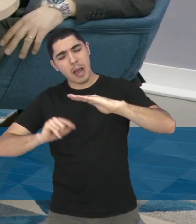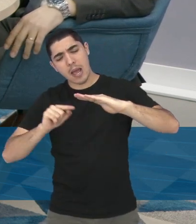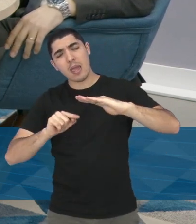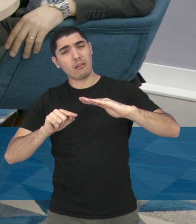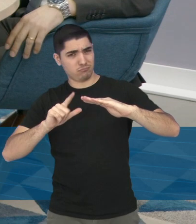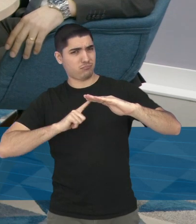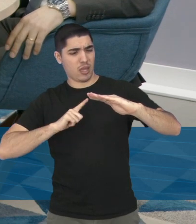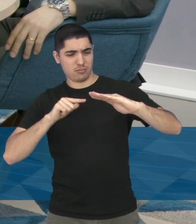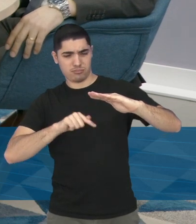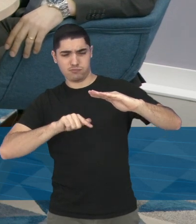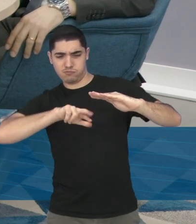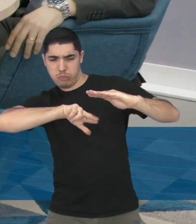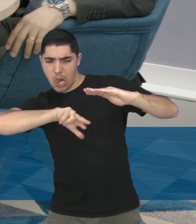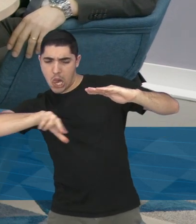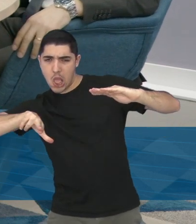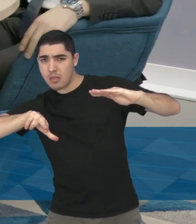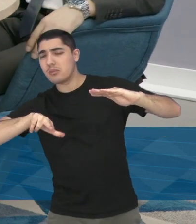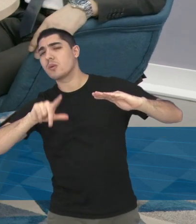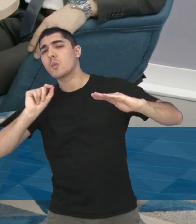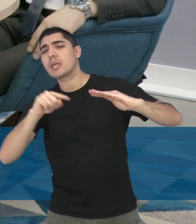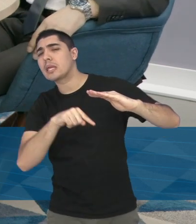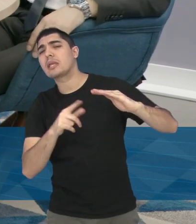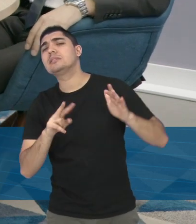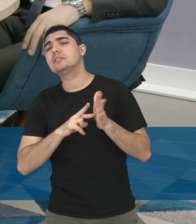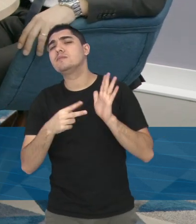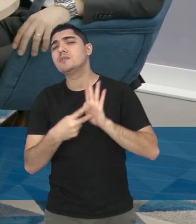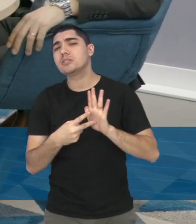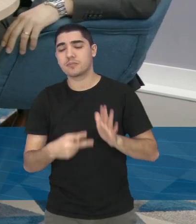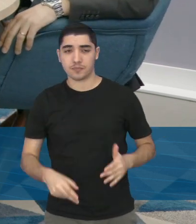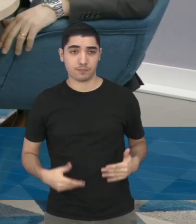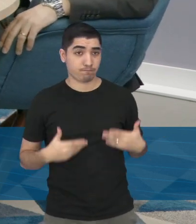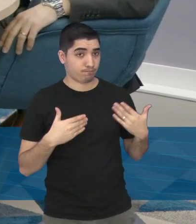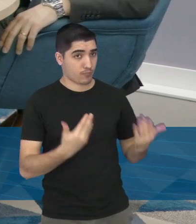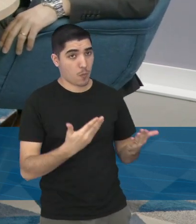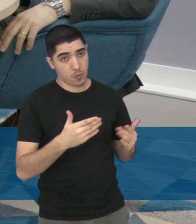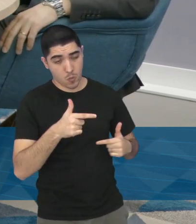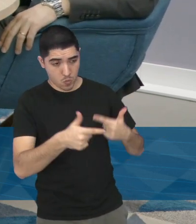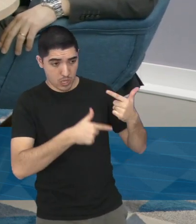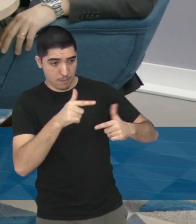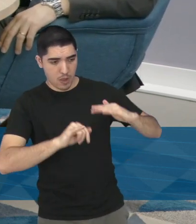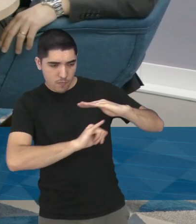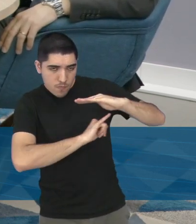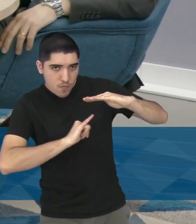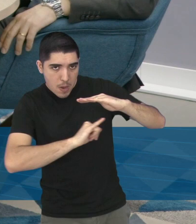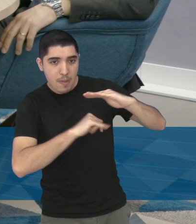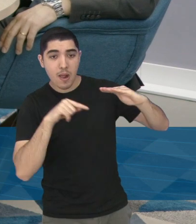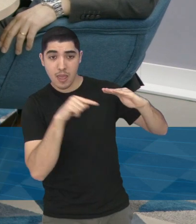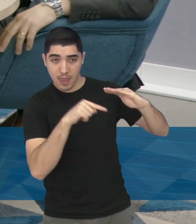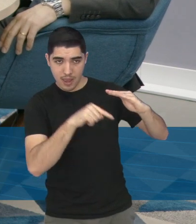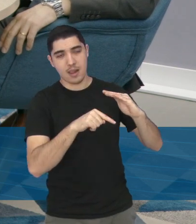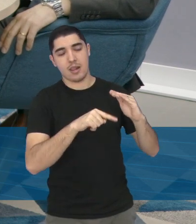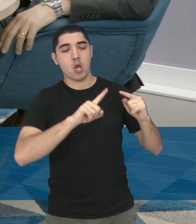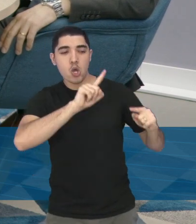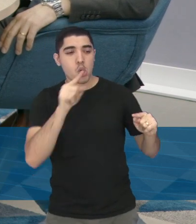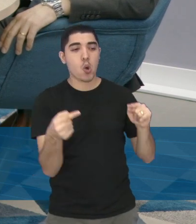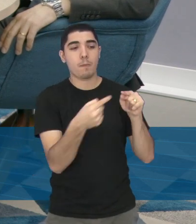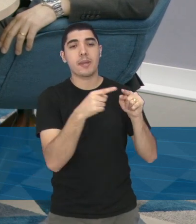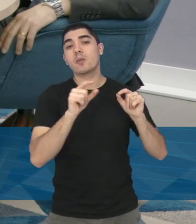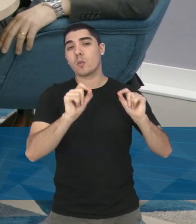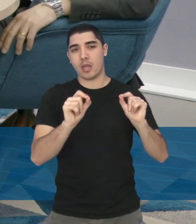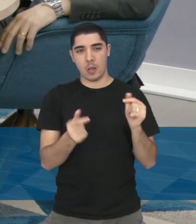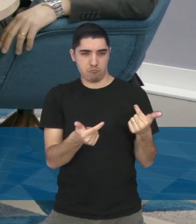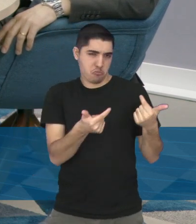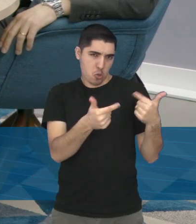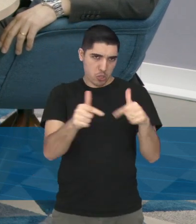trabalhos informais, né? Tem um leque grande aí. O que se enquadra? O trabalho informal, ele abrange todas as